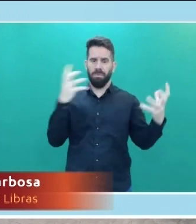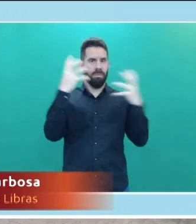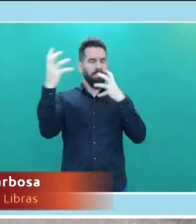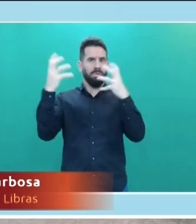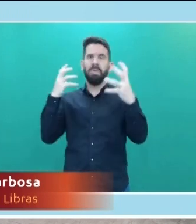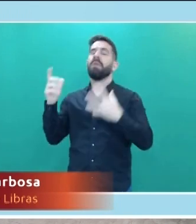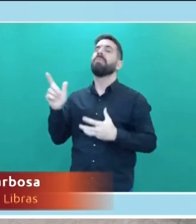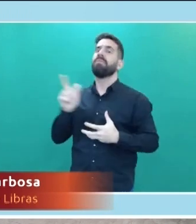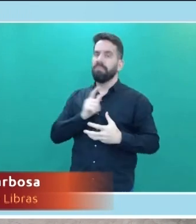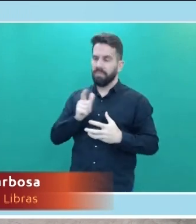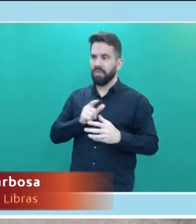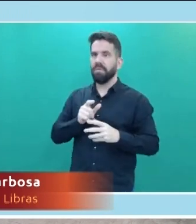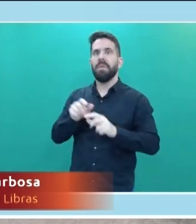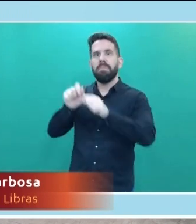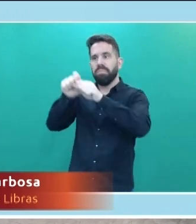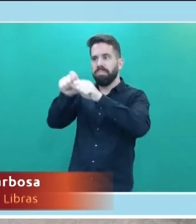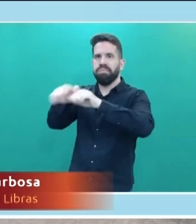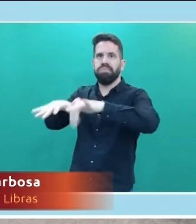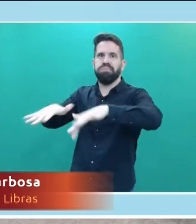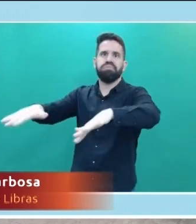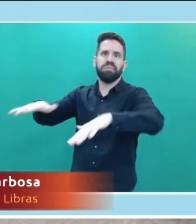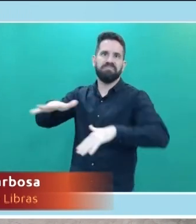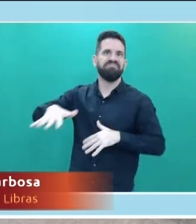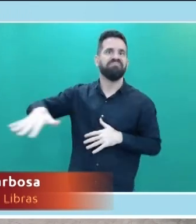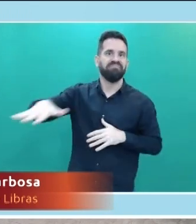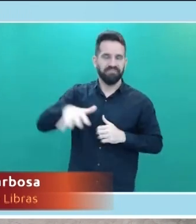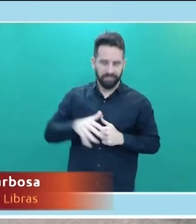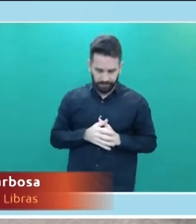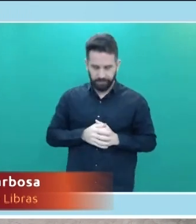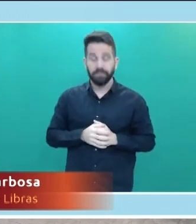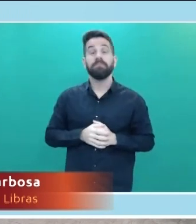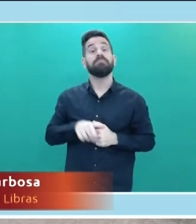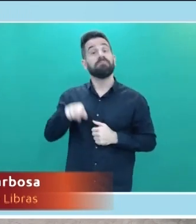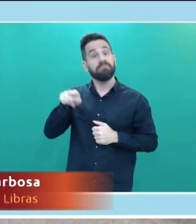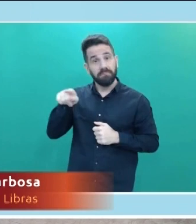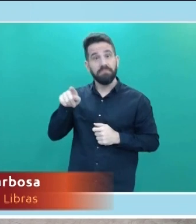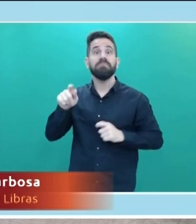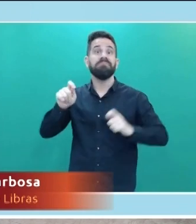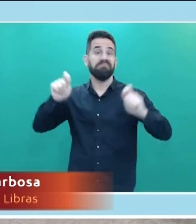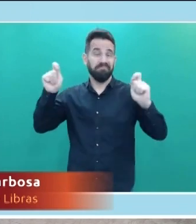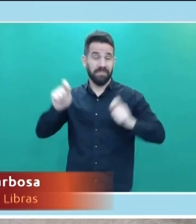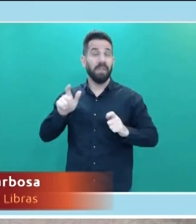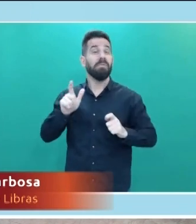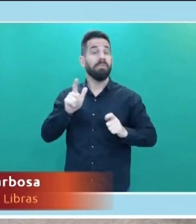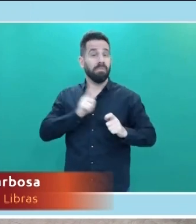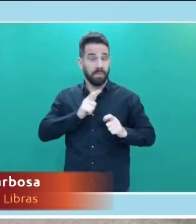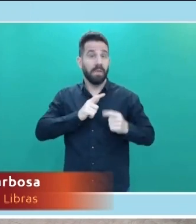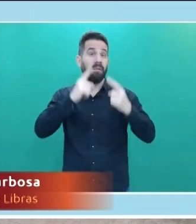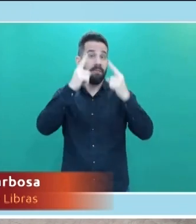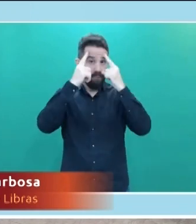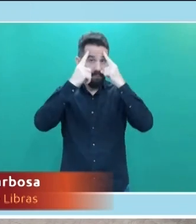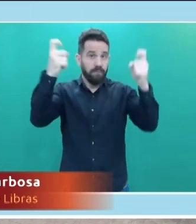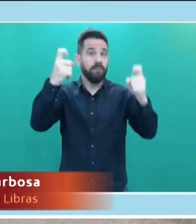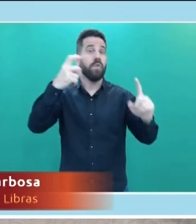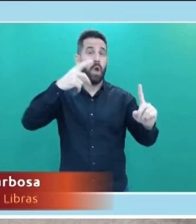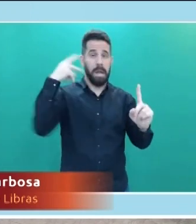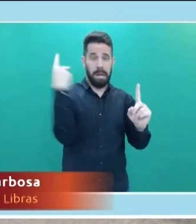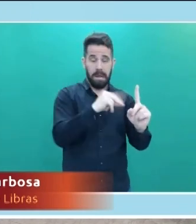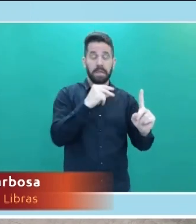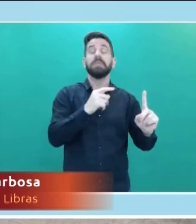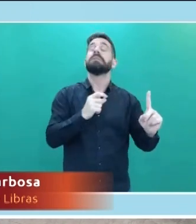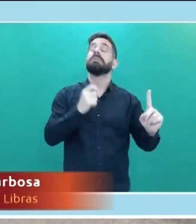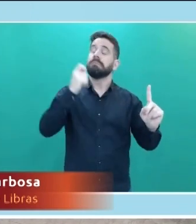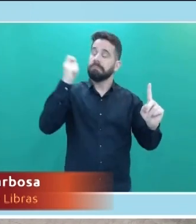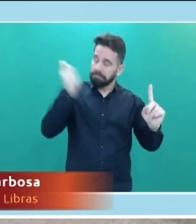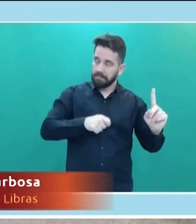dessas subculturas. E há um potencial mais alto para a violência, para o extremismo violento, dentro da